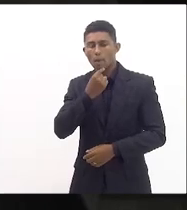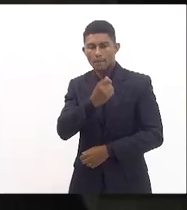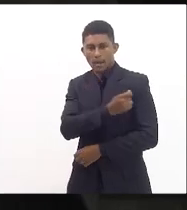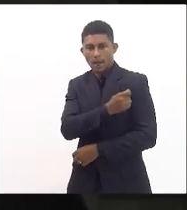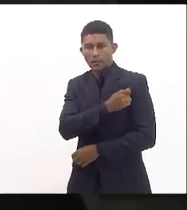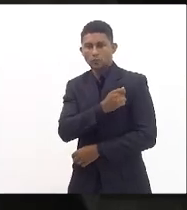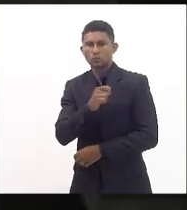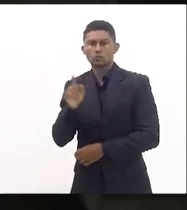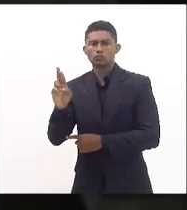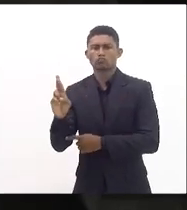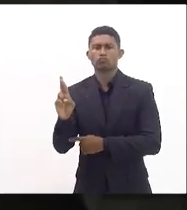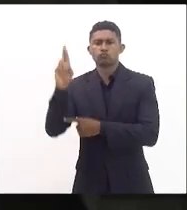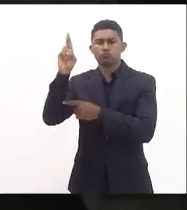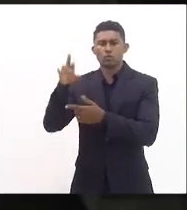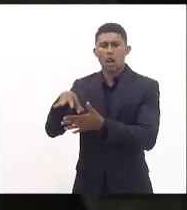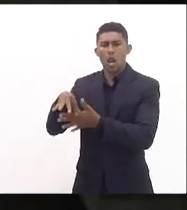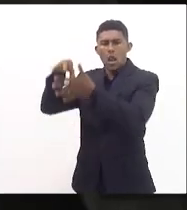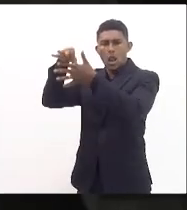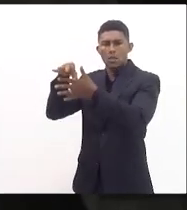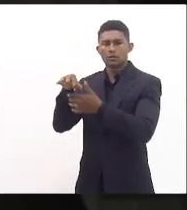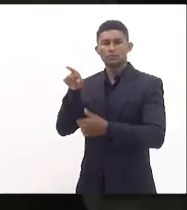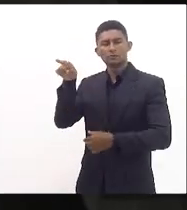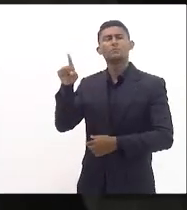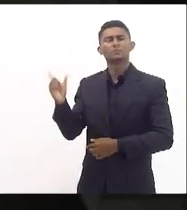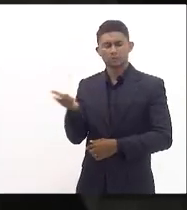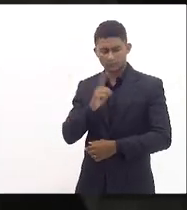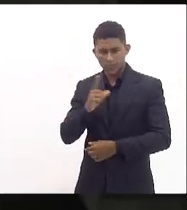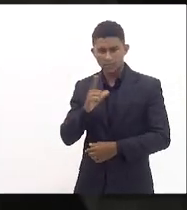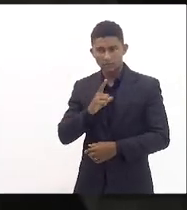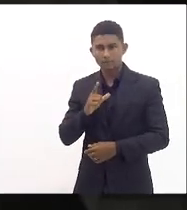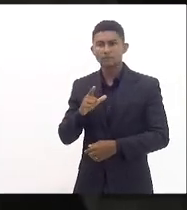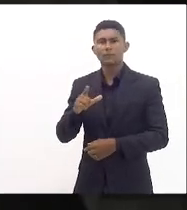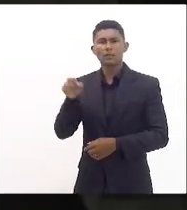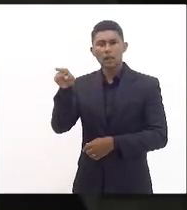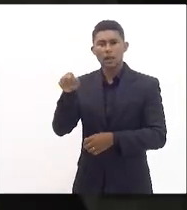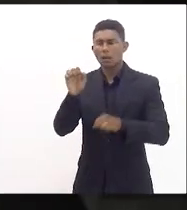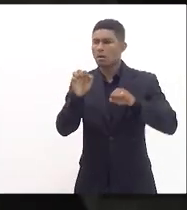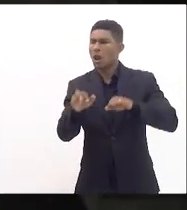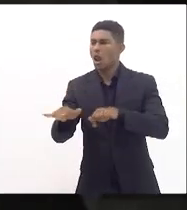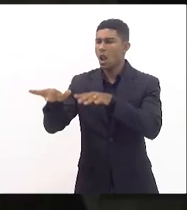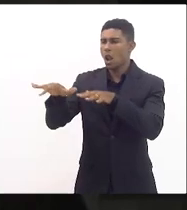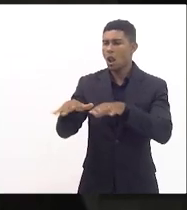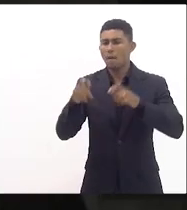que comandava com brilhantismo as manifestações